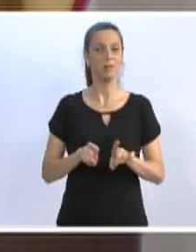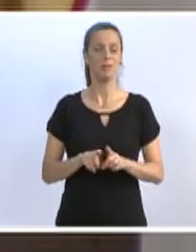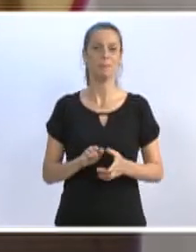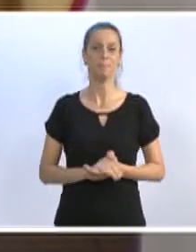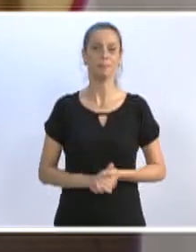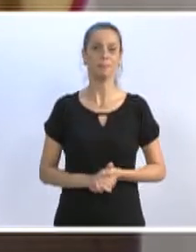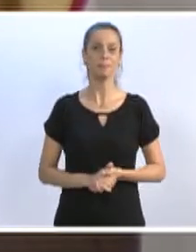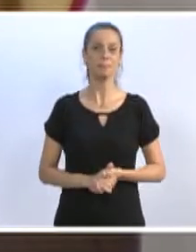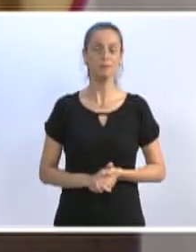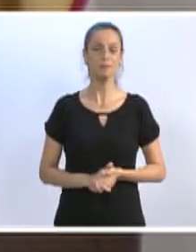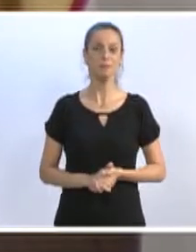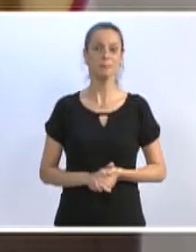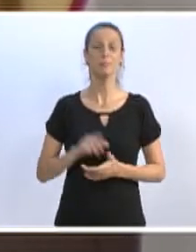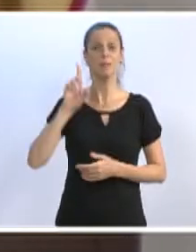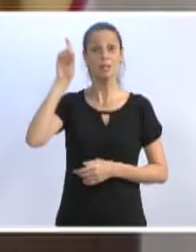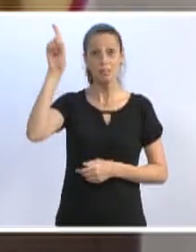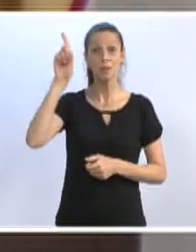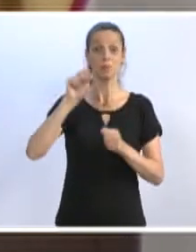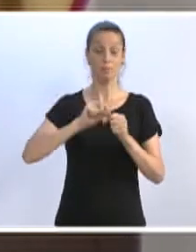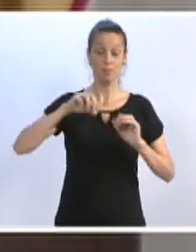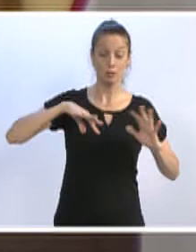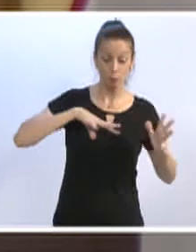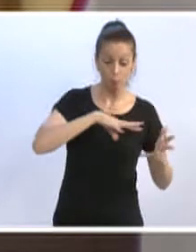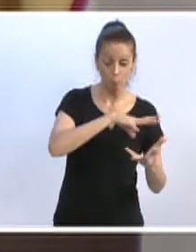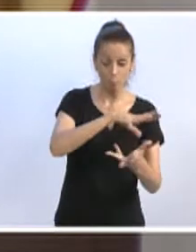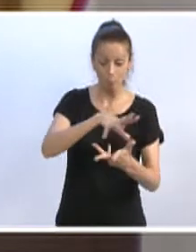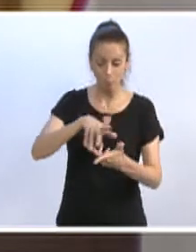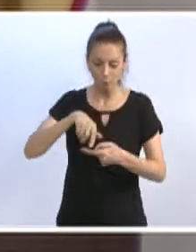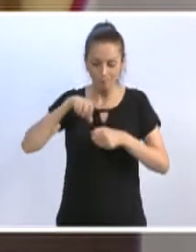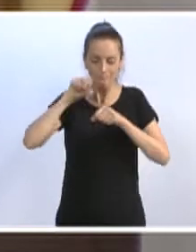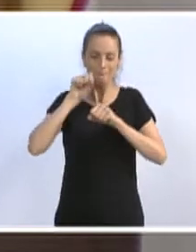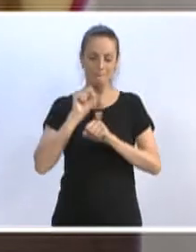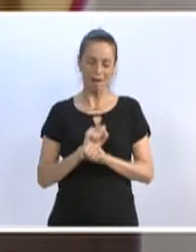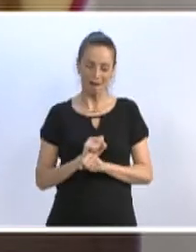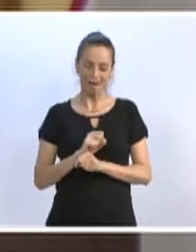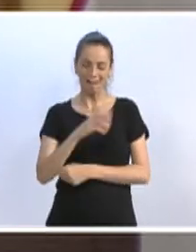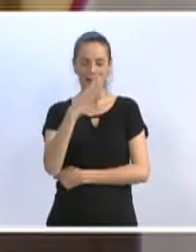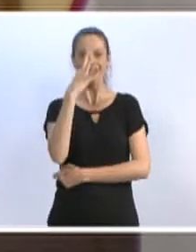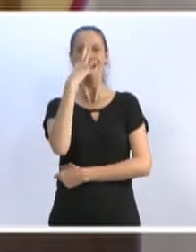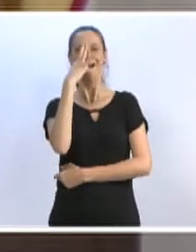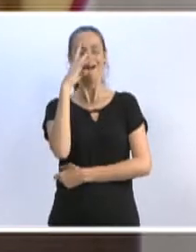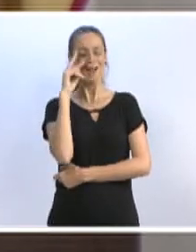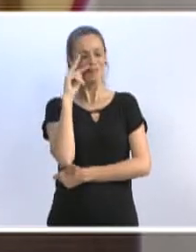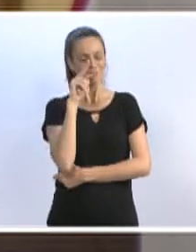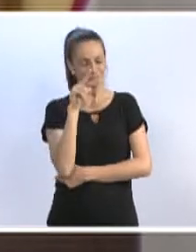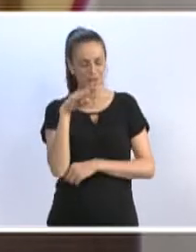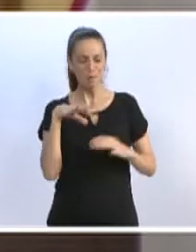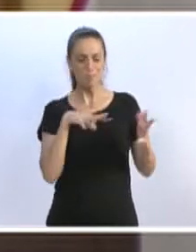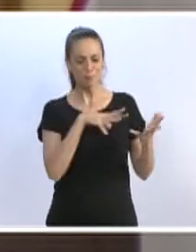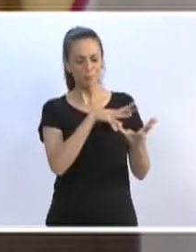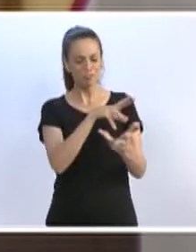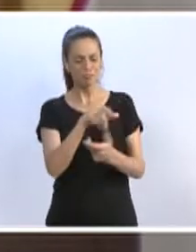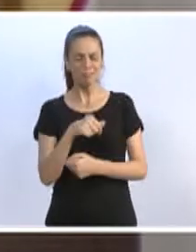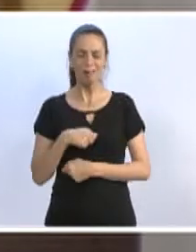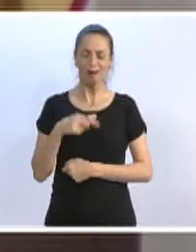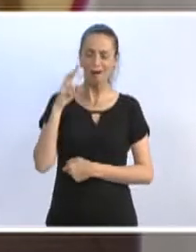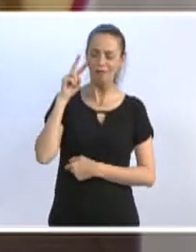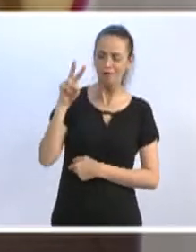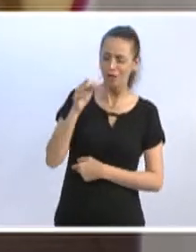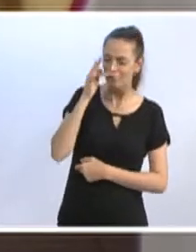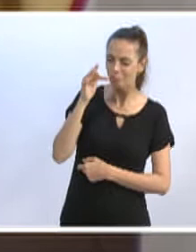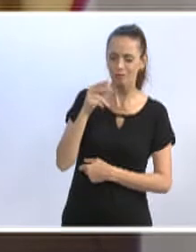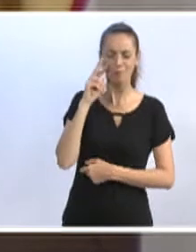Deus realiza a sua obra e para contemplar, para o